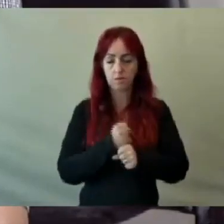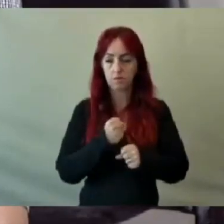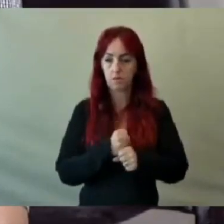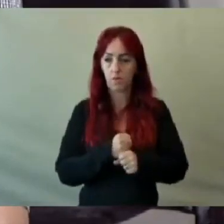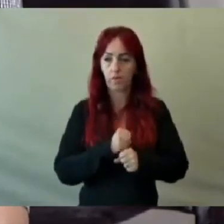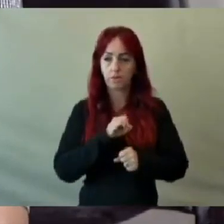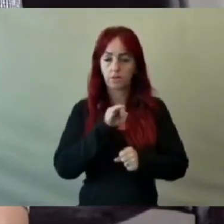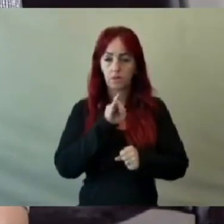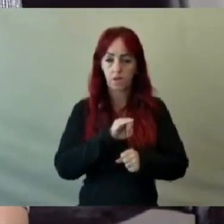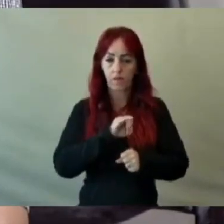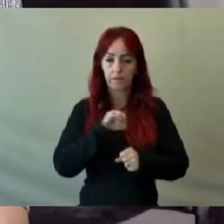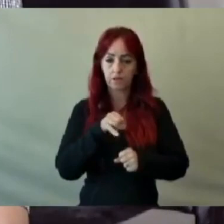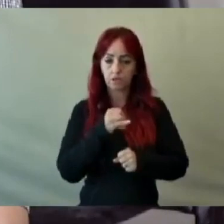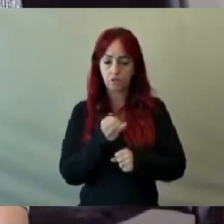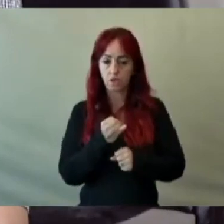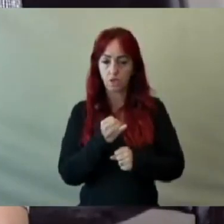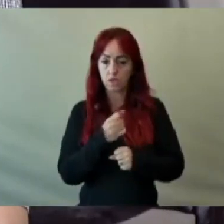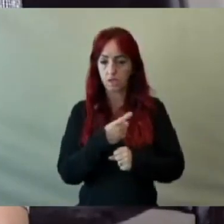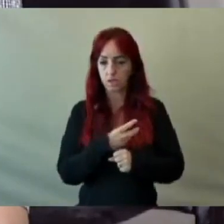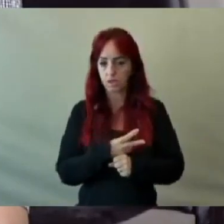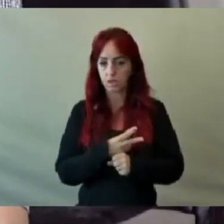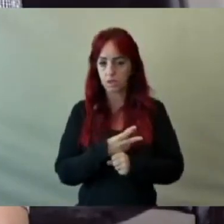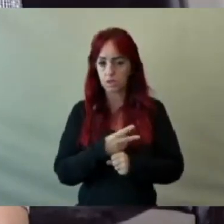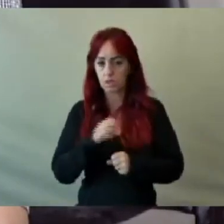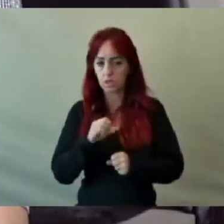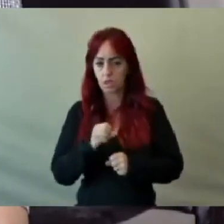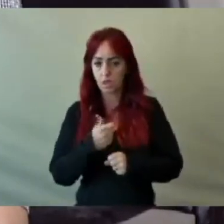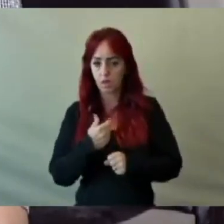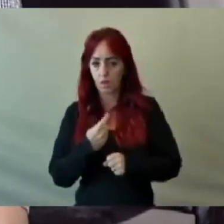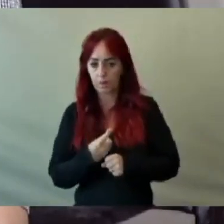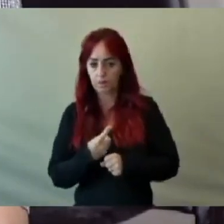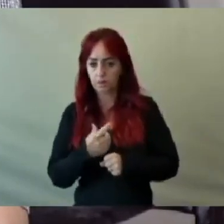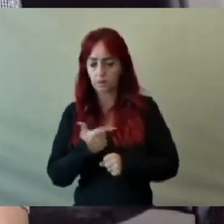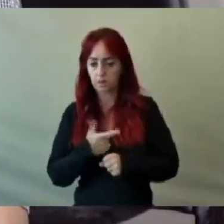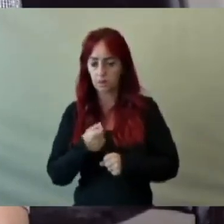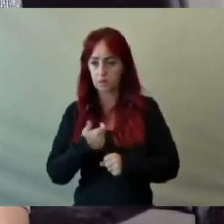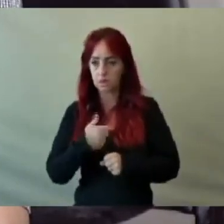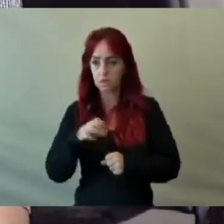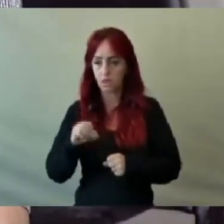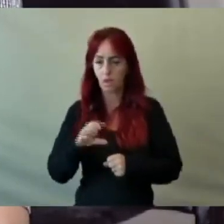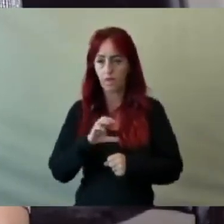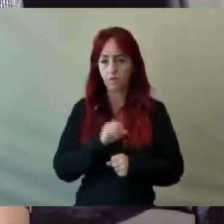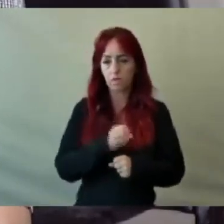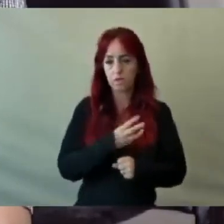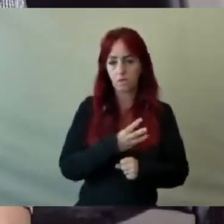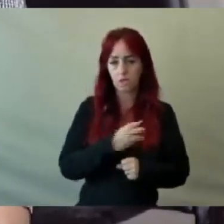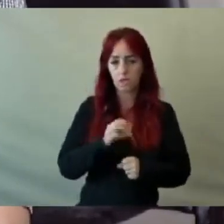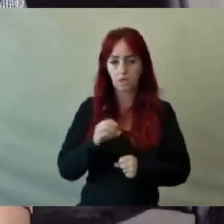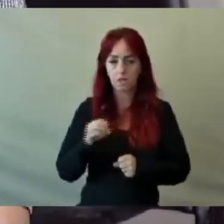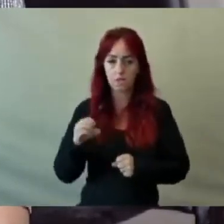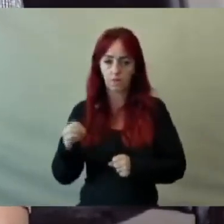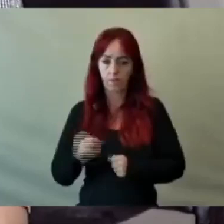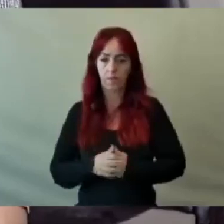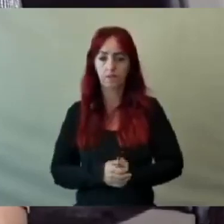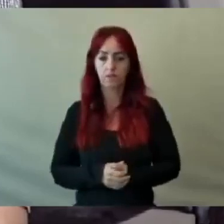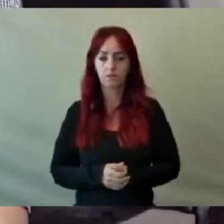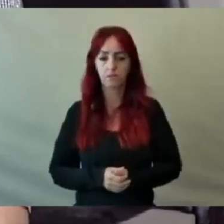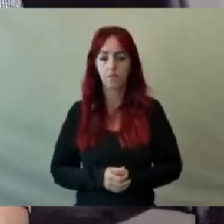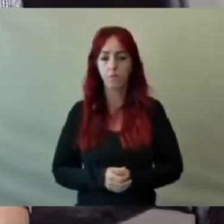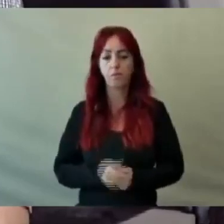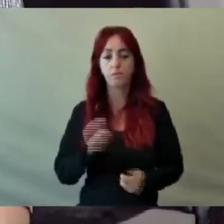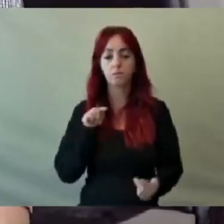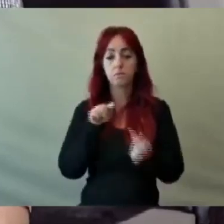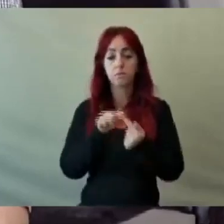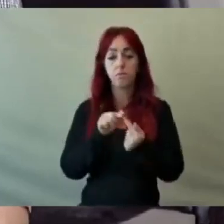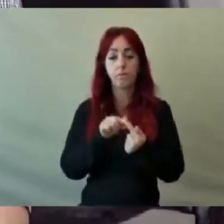-2302-0362-0000. Com os seguintes objetivos. Aquisição de